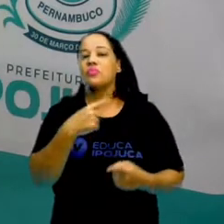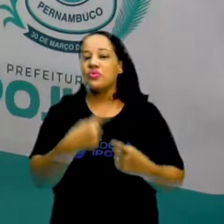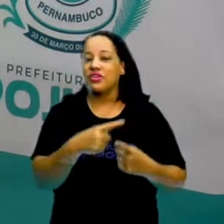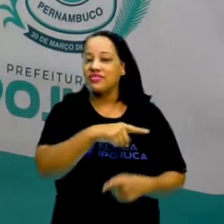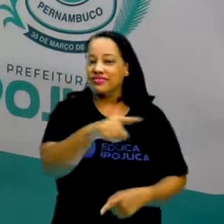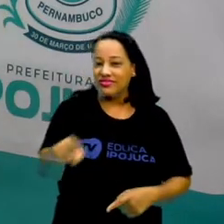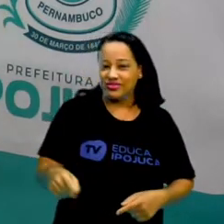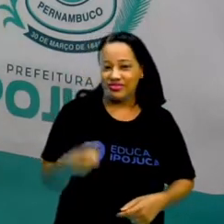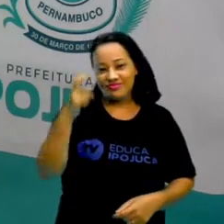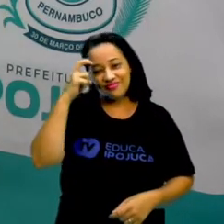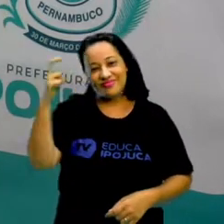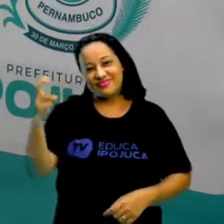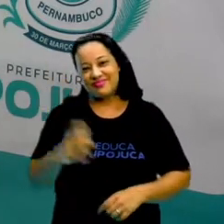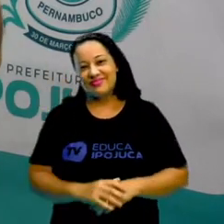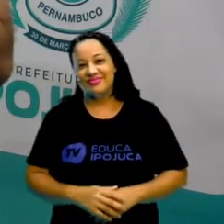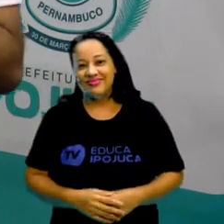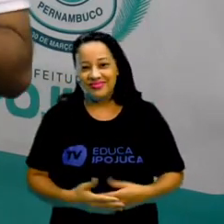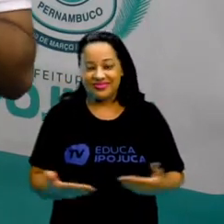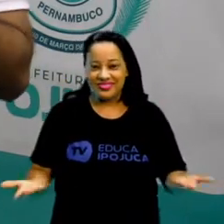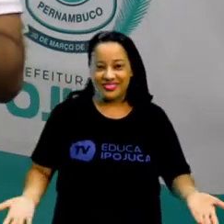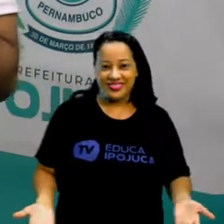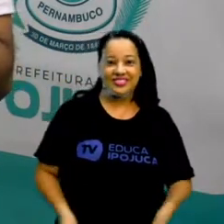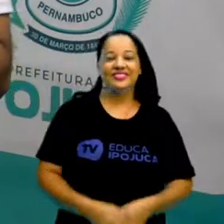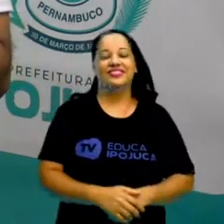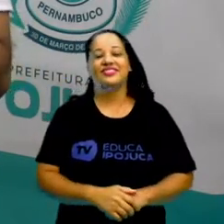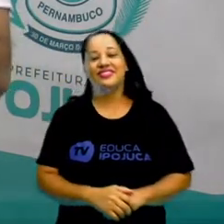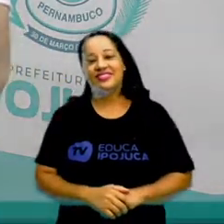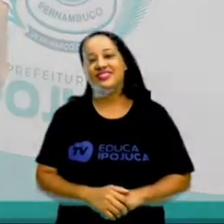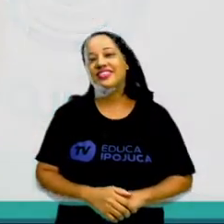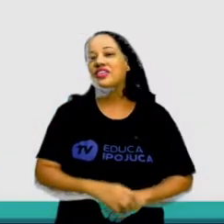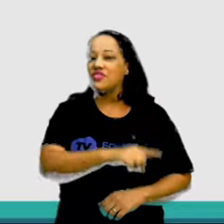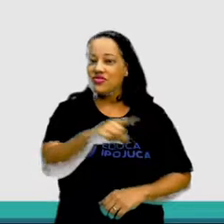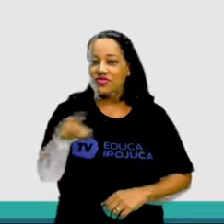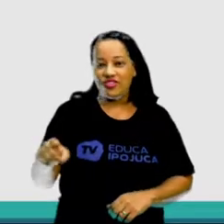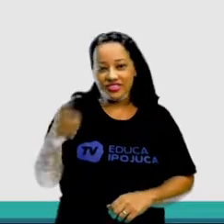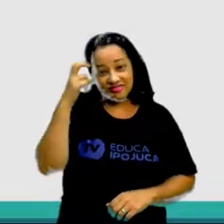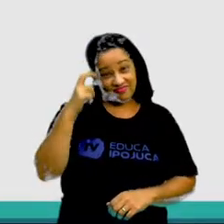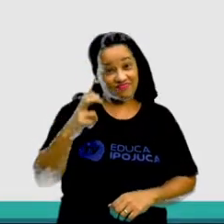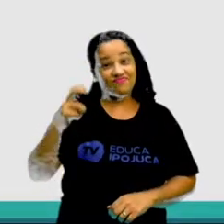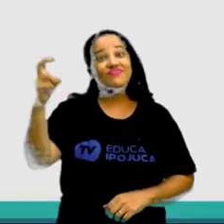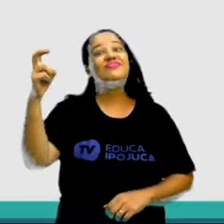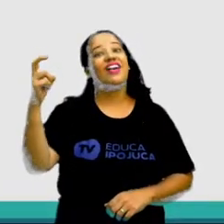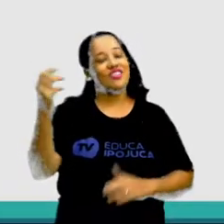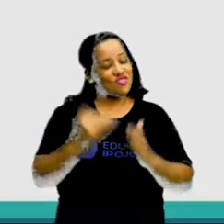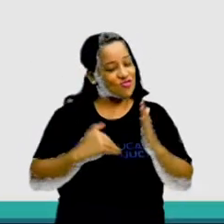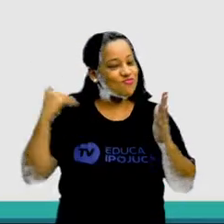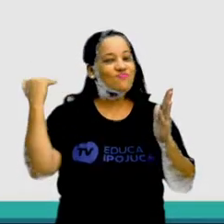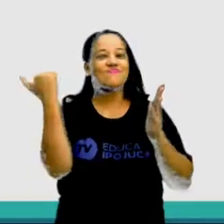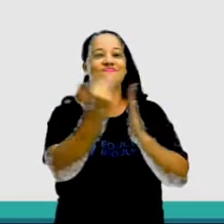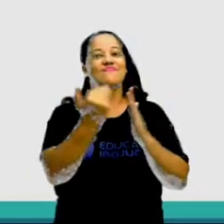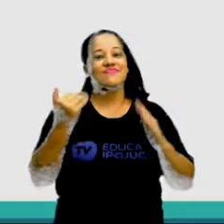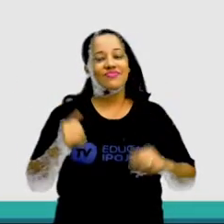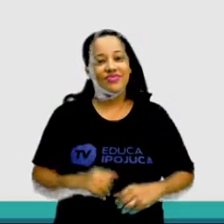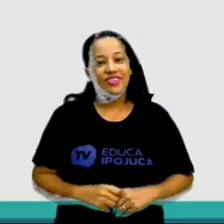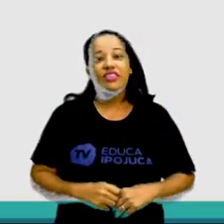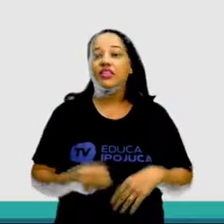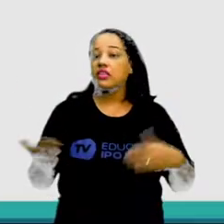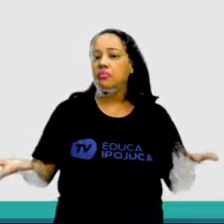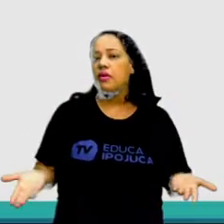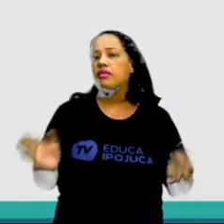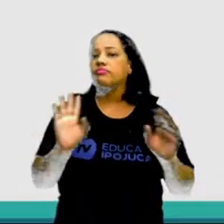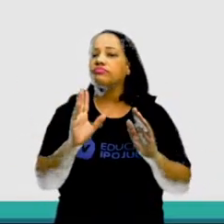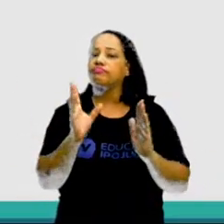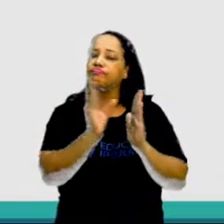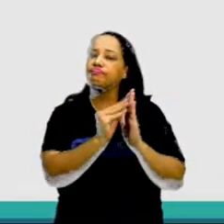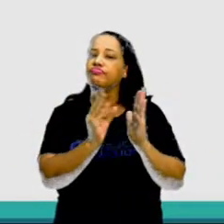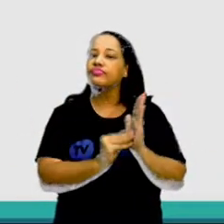muito inteligentes, ok? You are very smart. Vocês são inteligentes demais. Qual vai ser o conteúdo